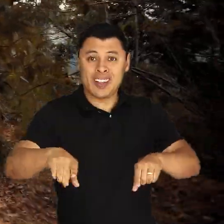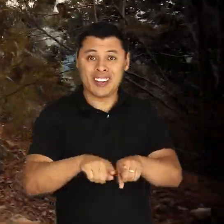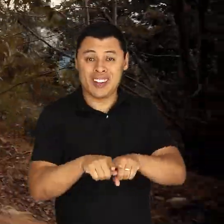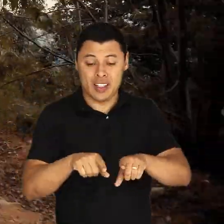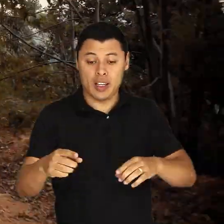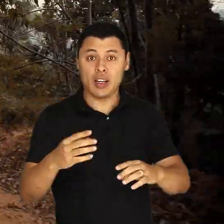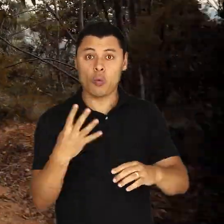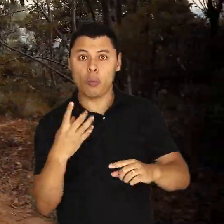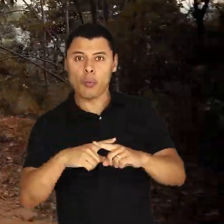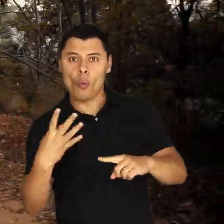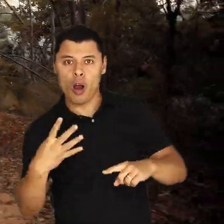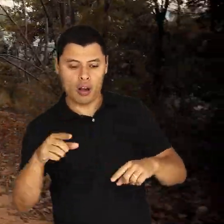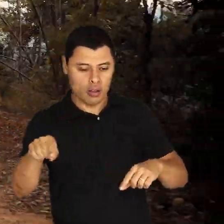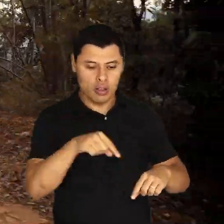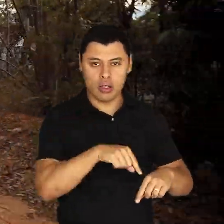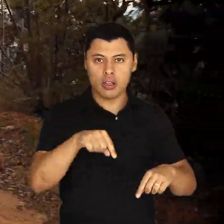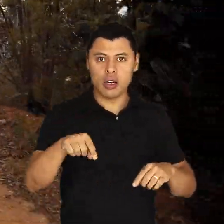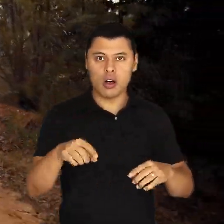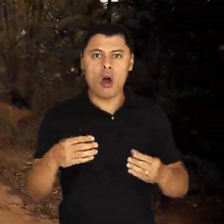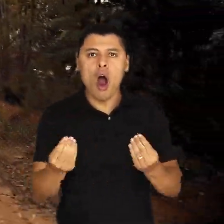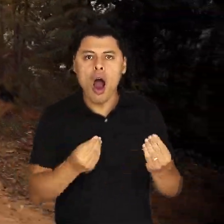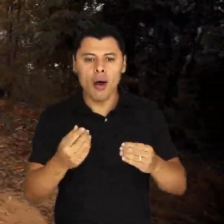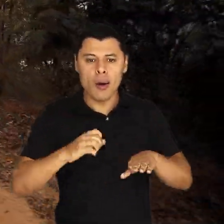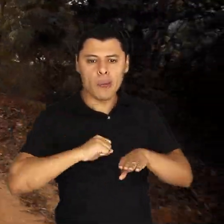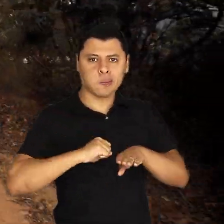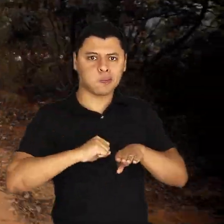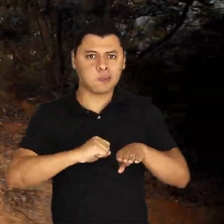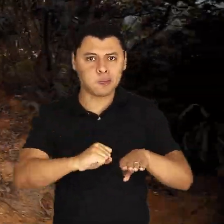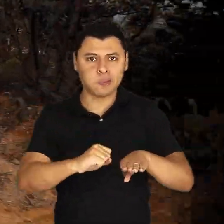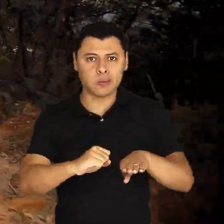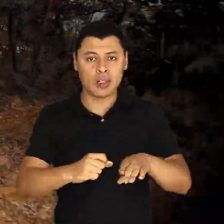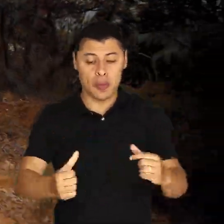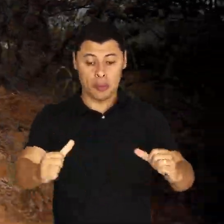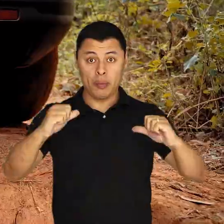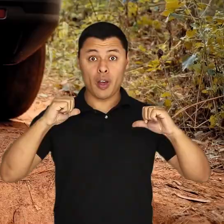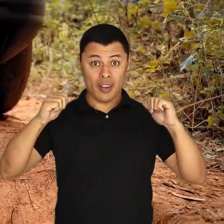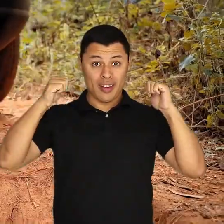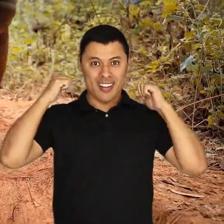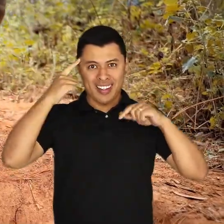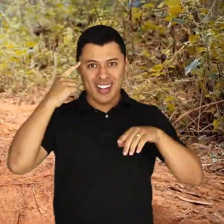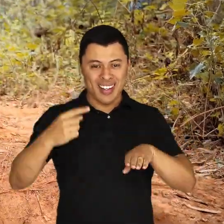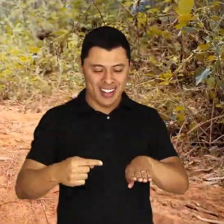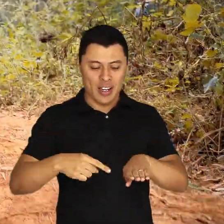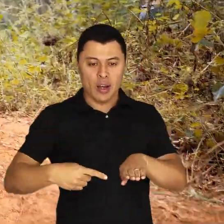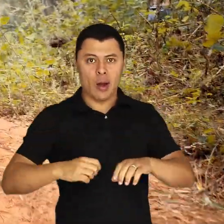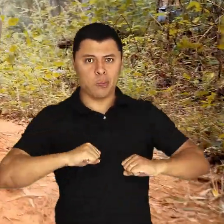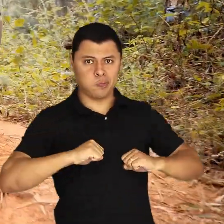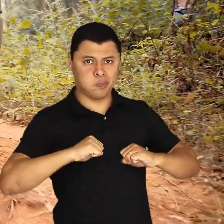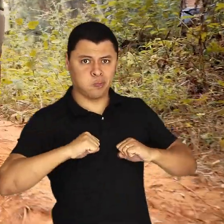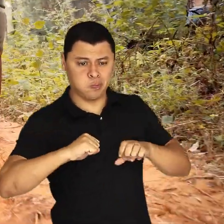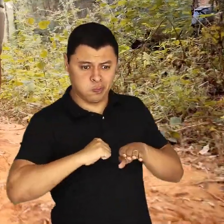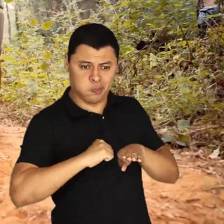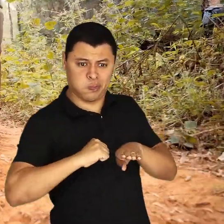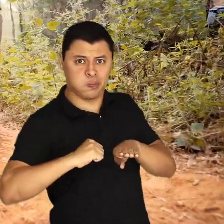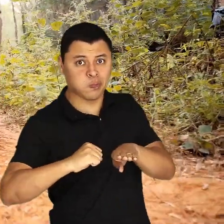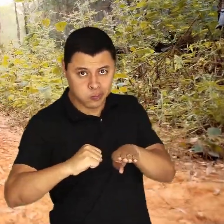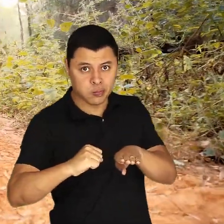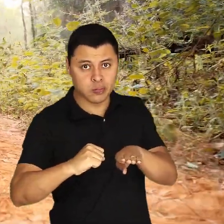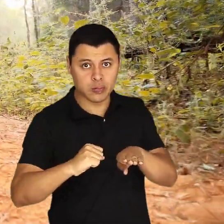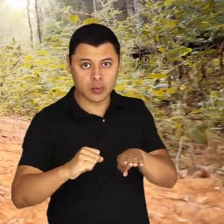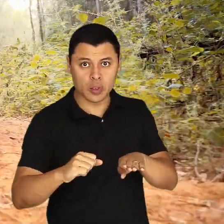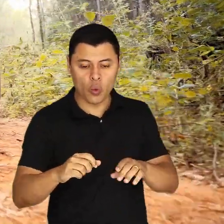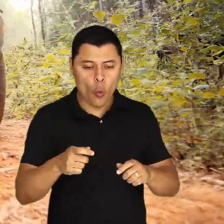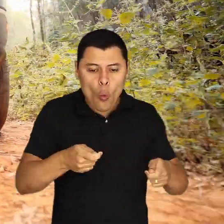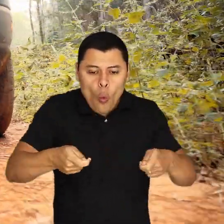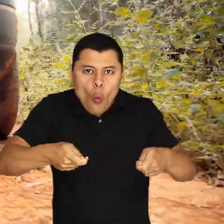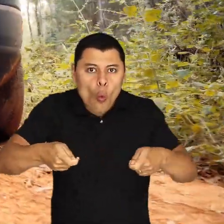de torque entre os eixos dianteiro e traseiro, e também a distribuição lateral de torque no eixo traseiro, lembrando que ele utiliza aquele sistema com duas